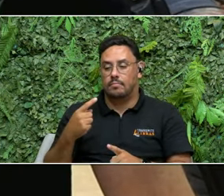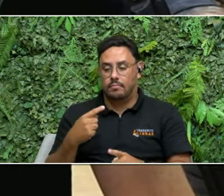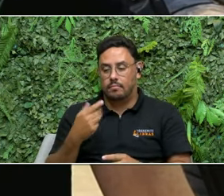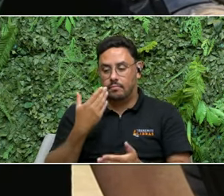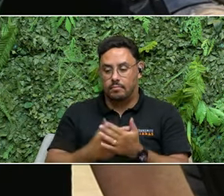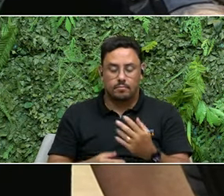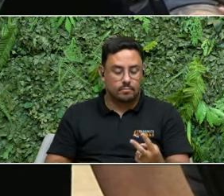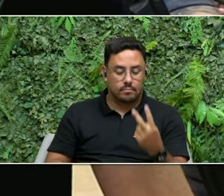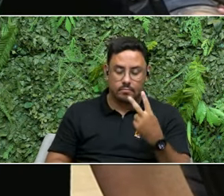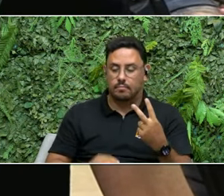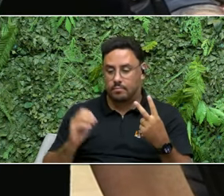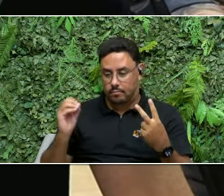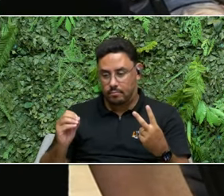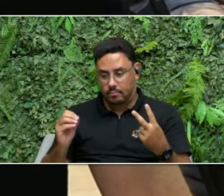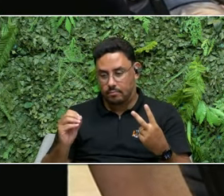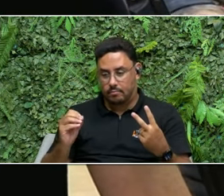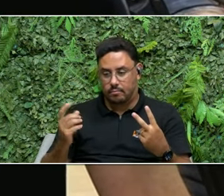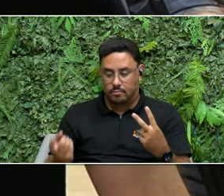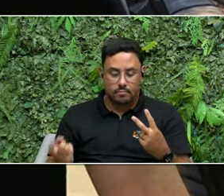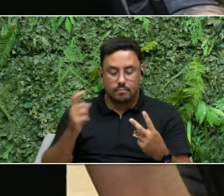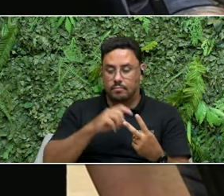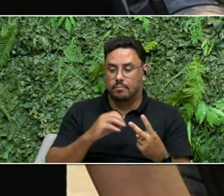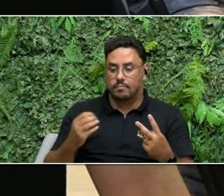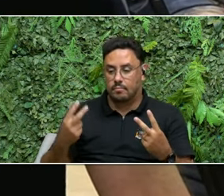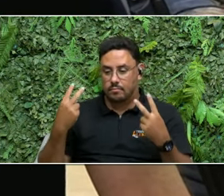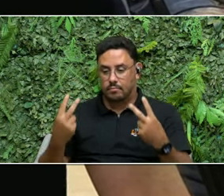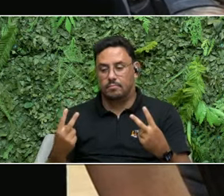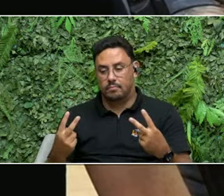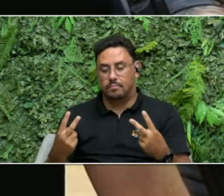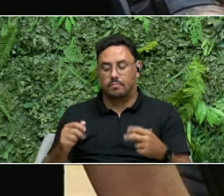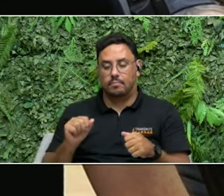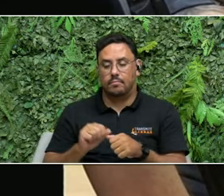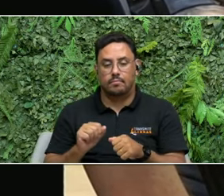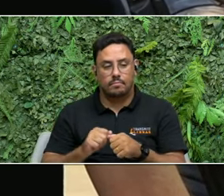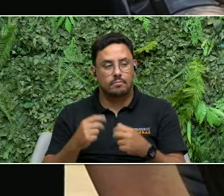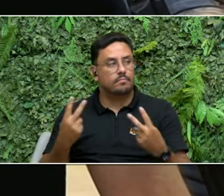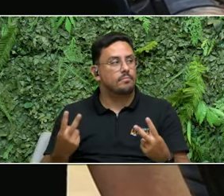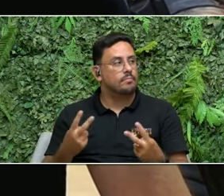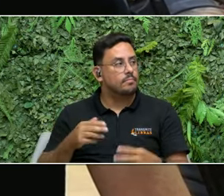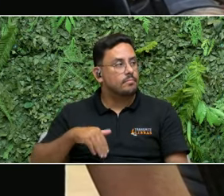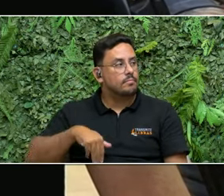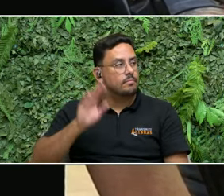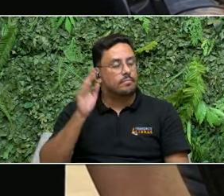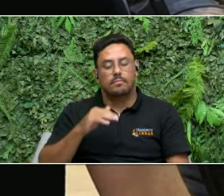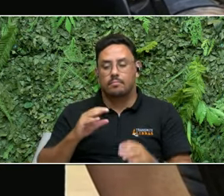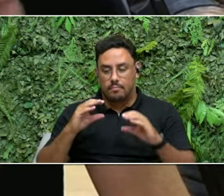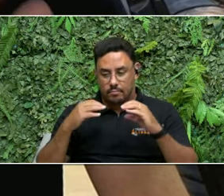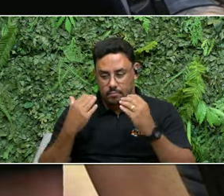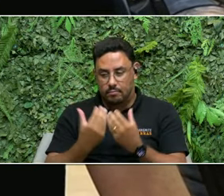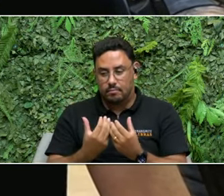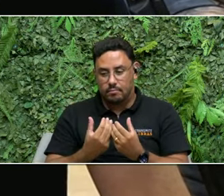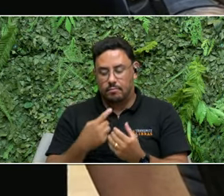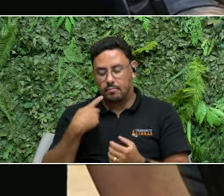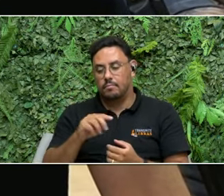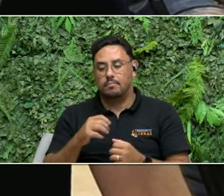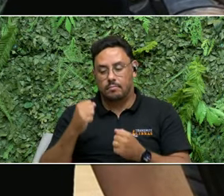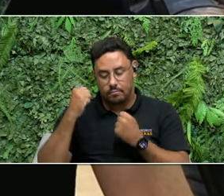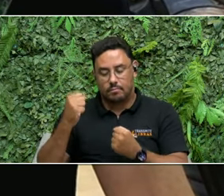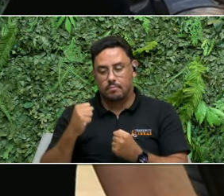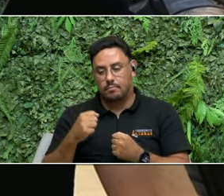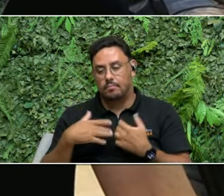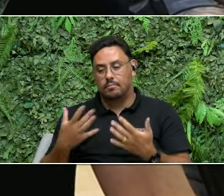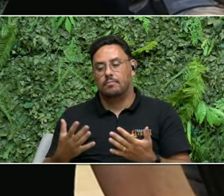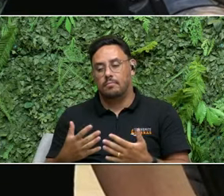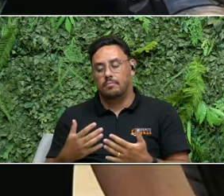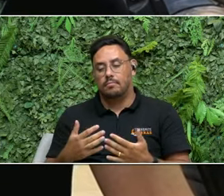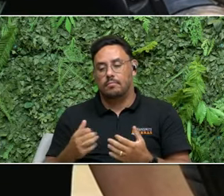2 a 0 você recupera a sua vantagem fazendo dois e leva pro Mineirão uma decisão diante do seu torcedor agora